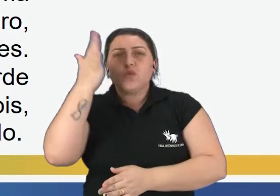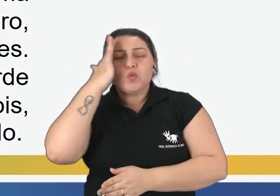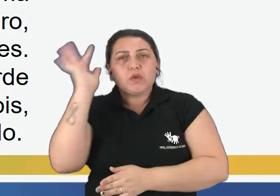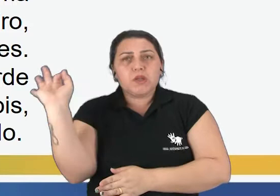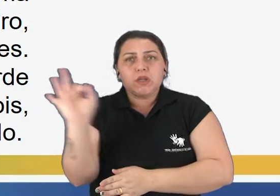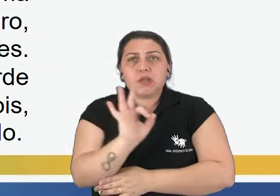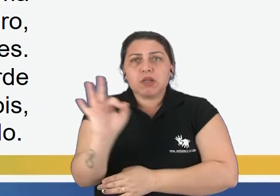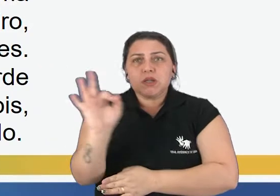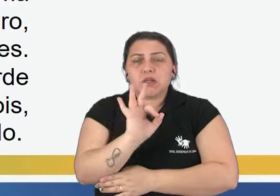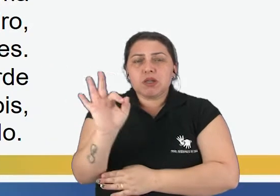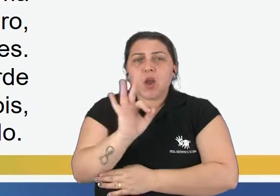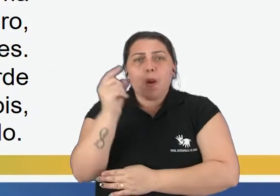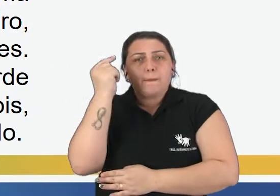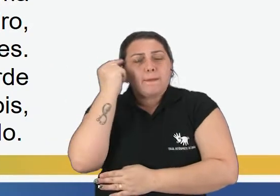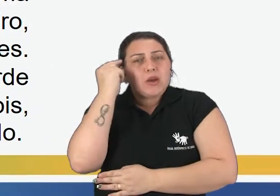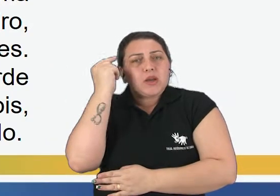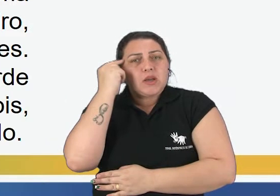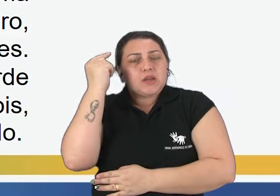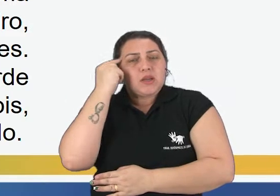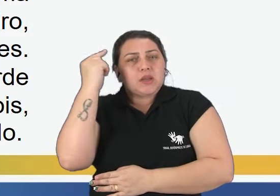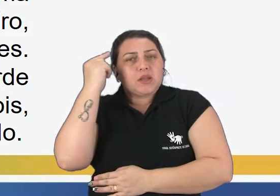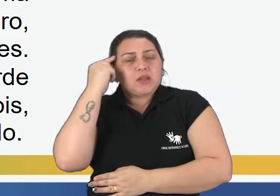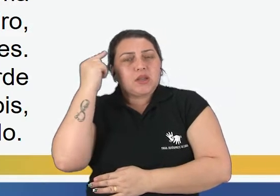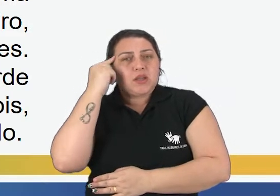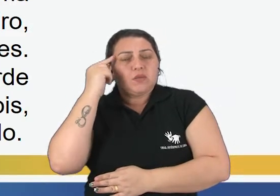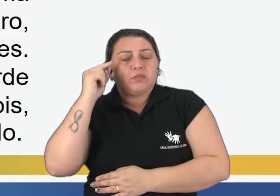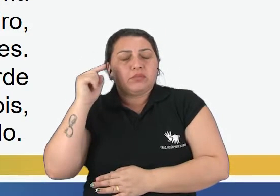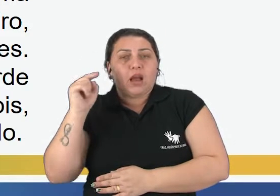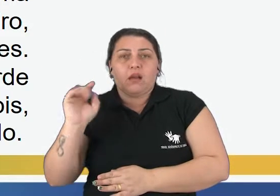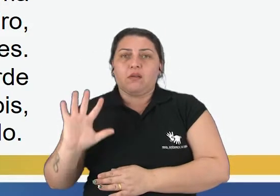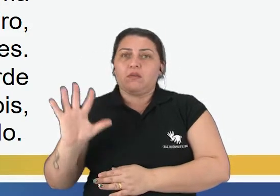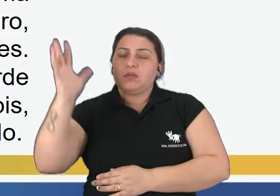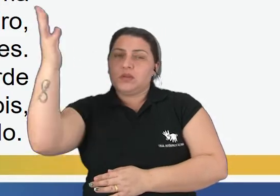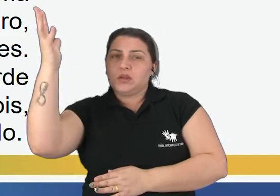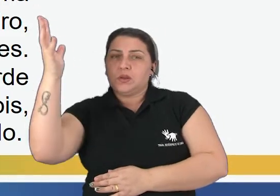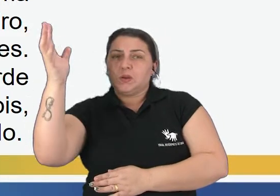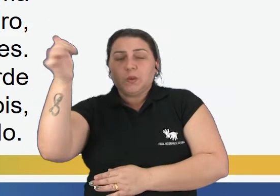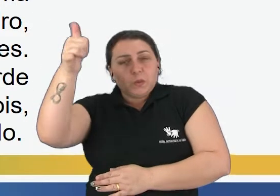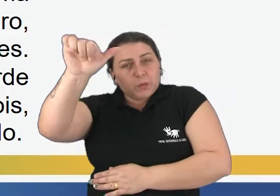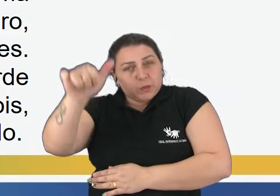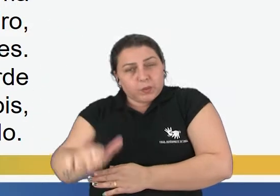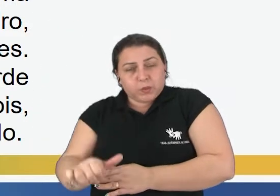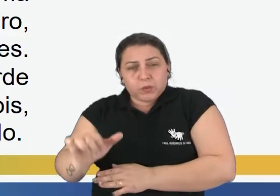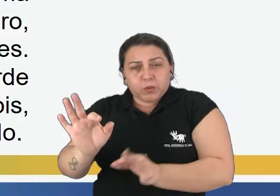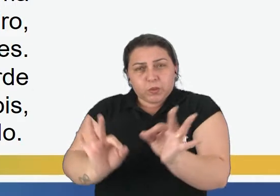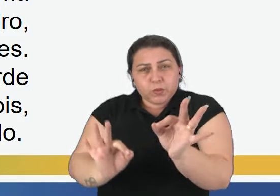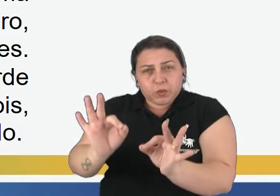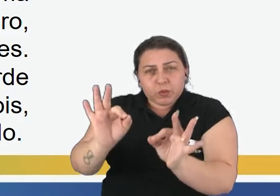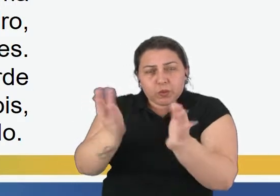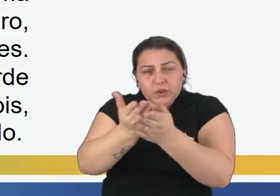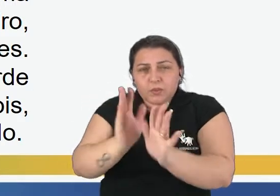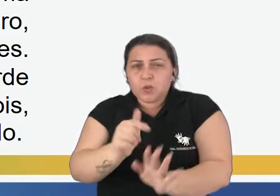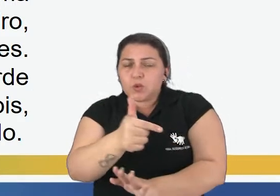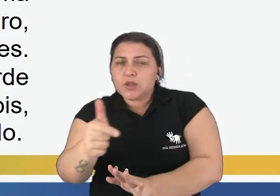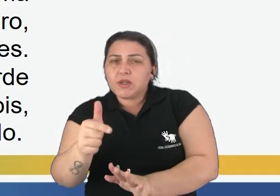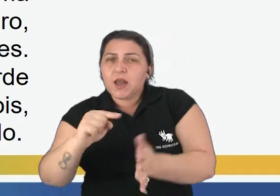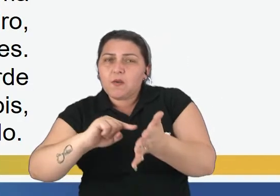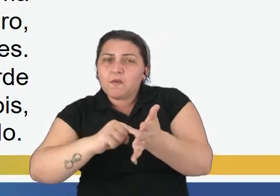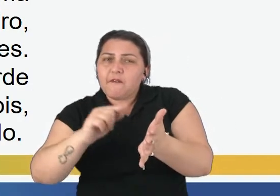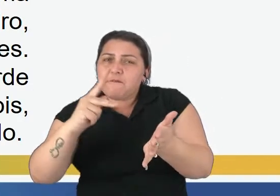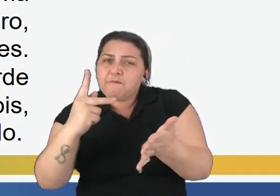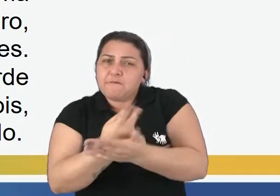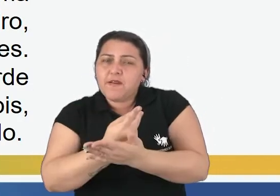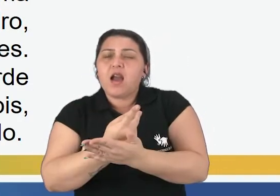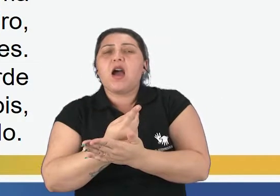o que dizer ou pensar deste estranho acontecimento. Examinou o acabamento, não havia sequer um ponto falso